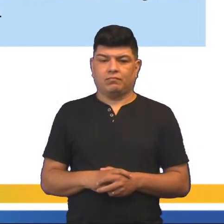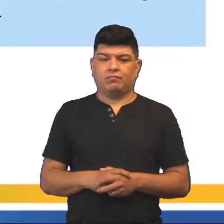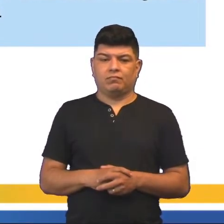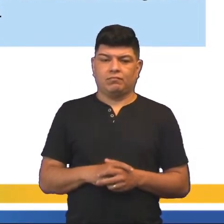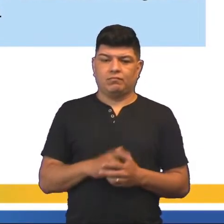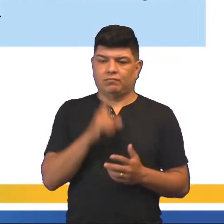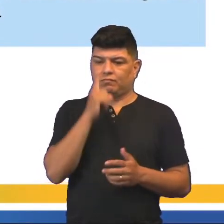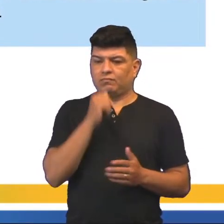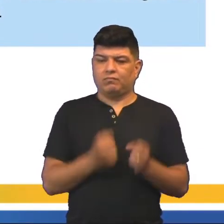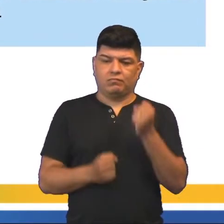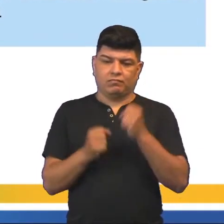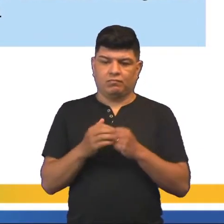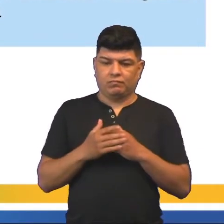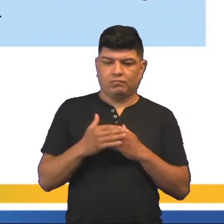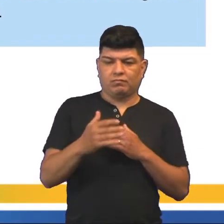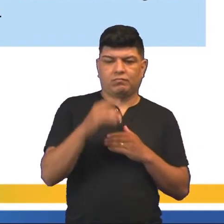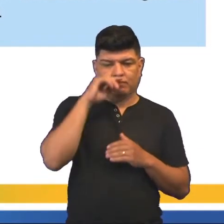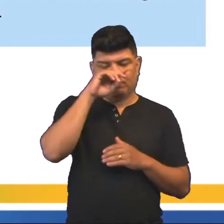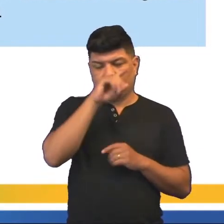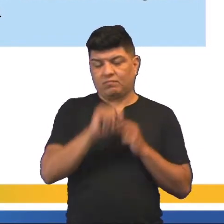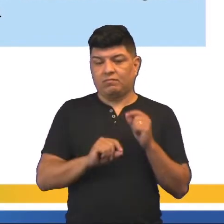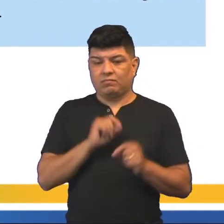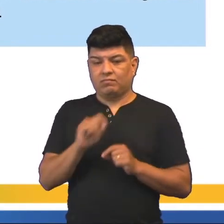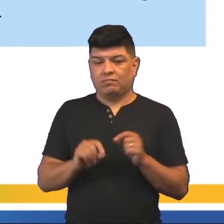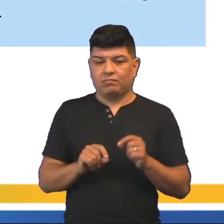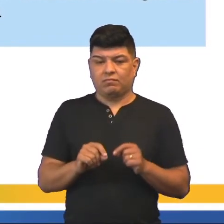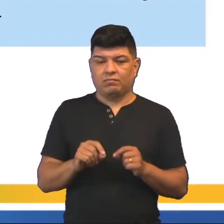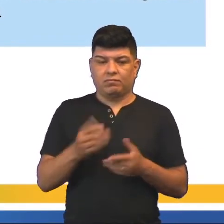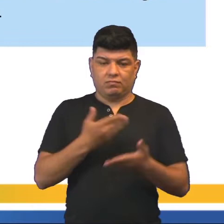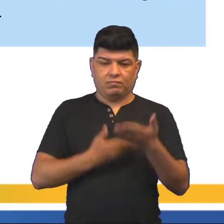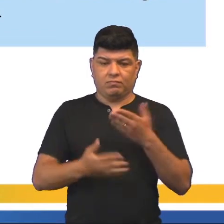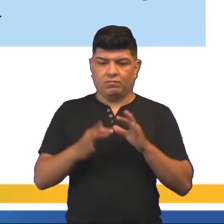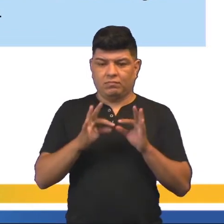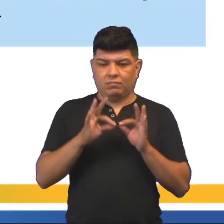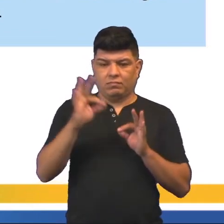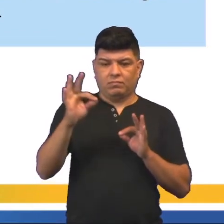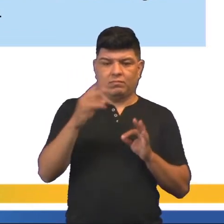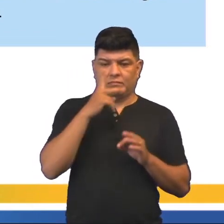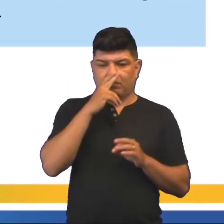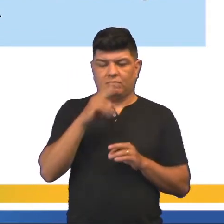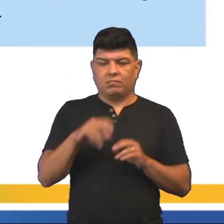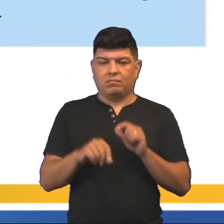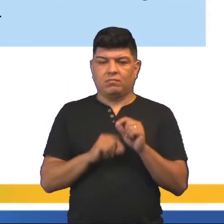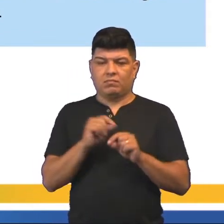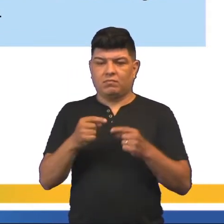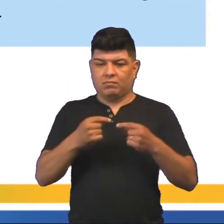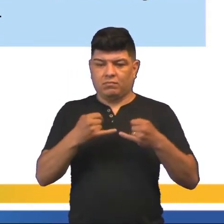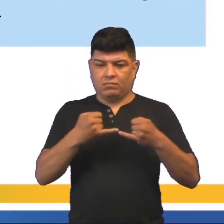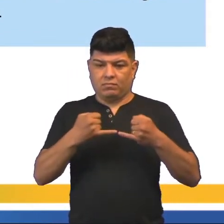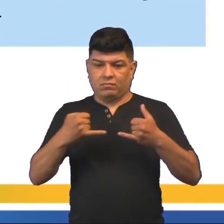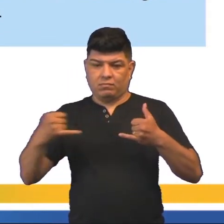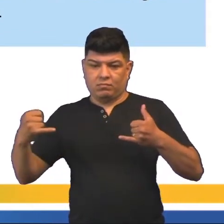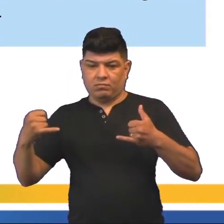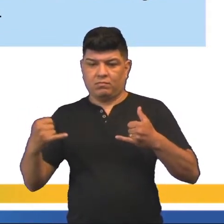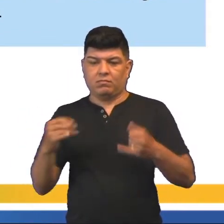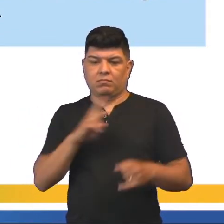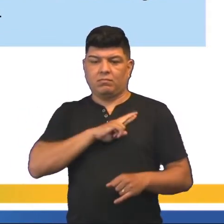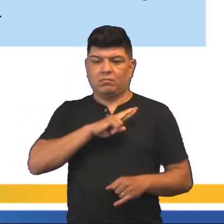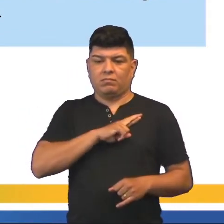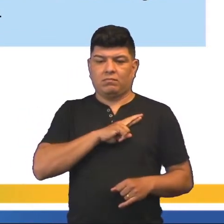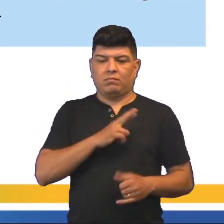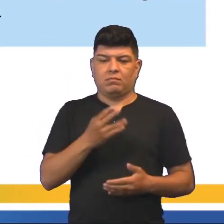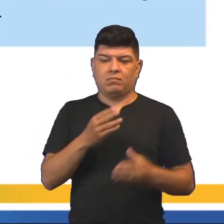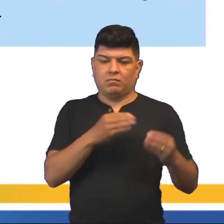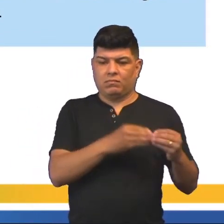das hidrelétricas e tudo mais, nós temos o que são chamadas de linhas de transmissão. Essas linhas de transmissão vão ser as responsáveis